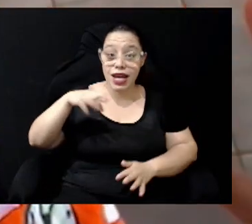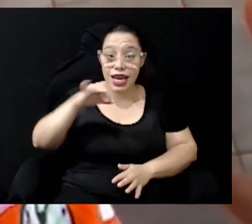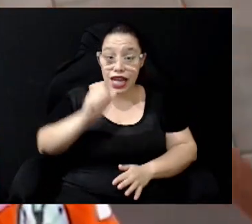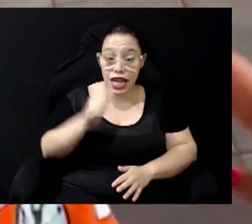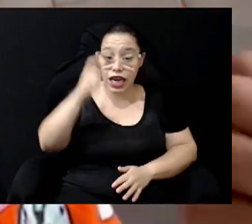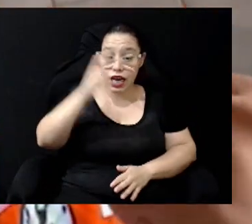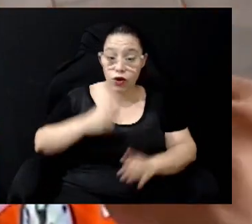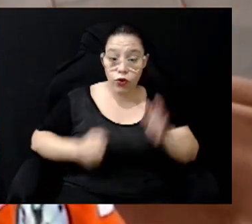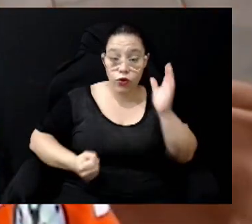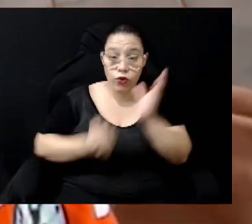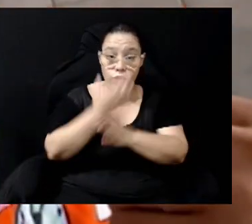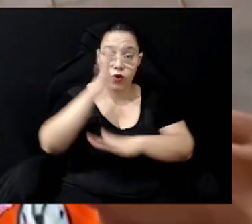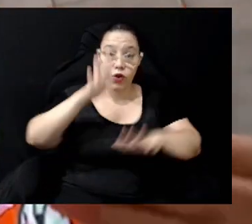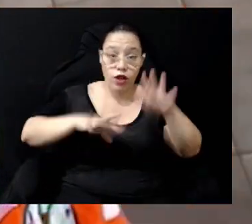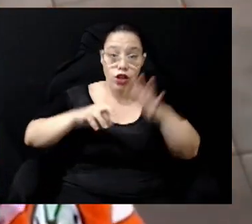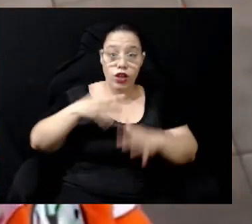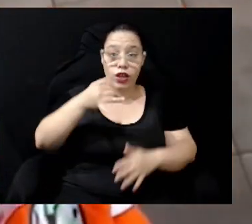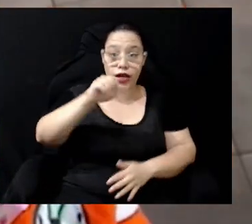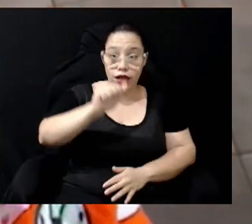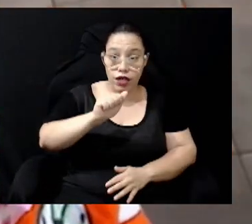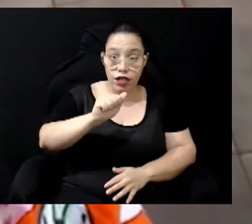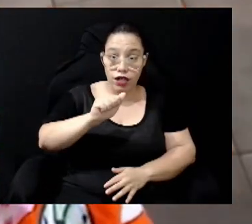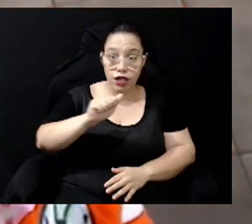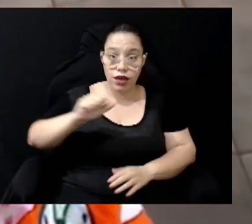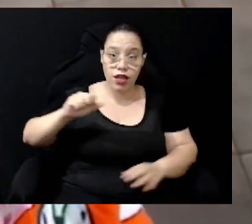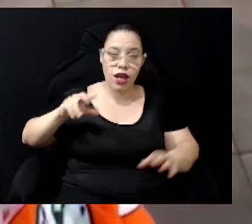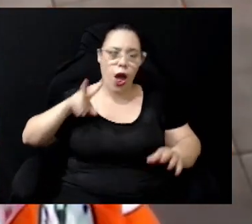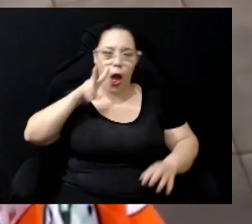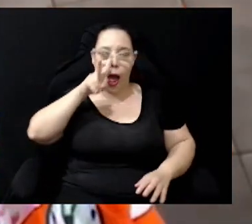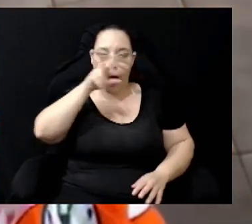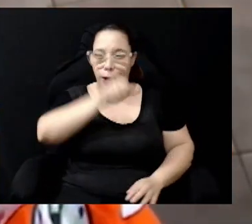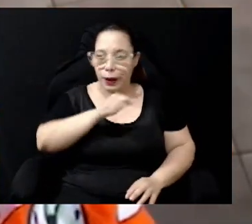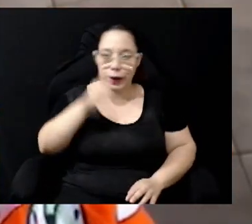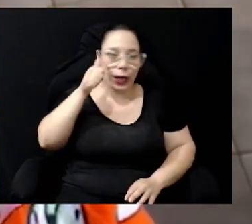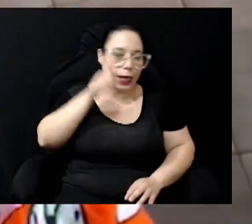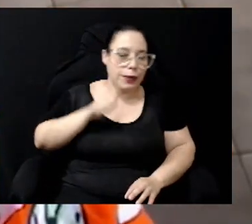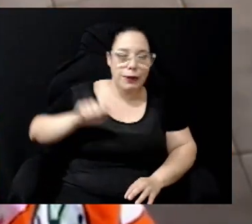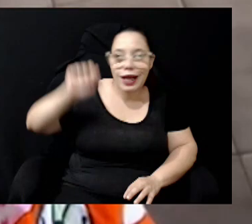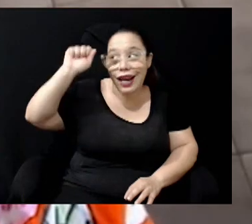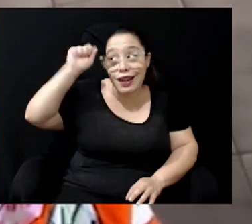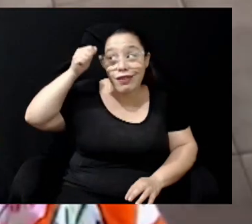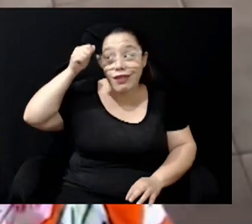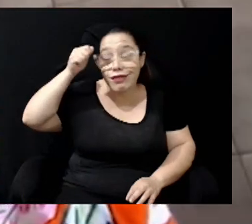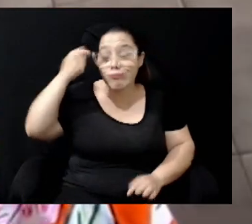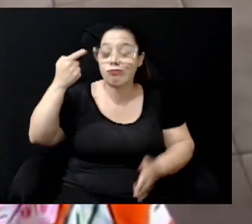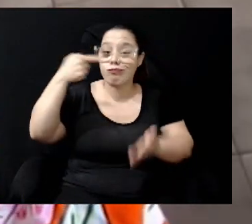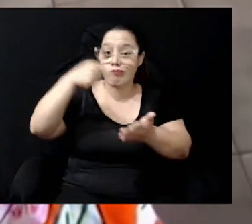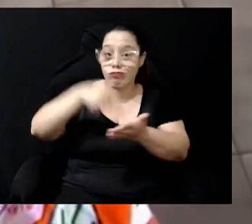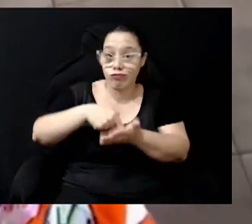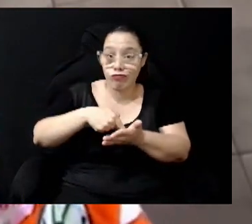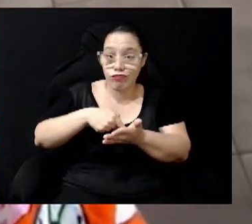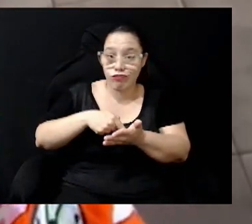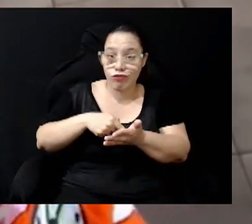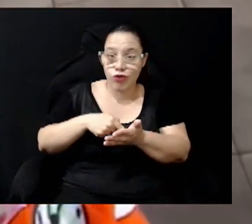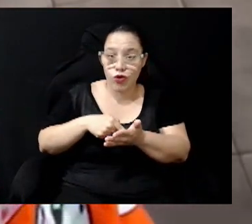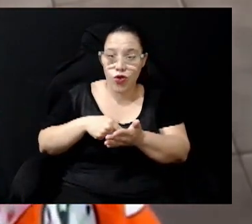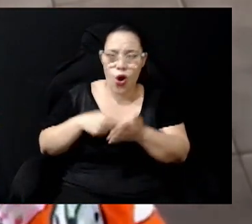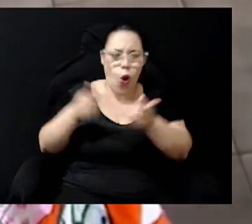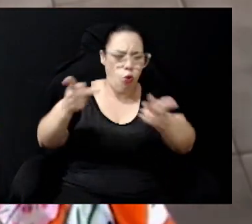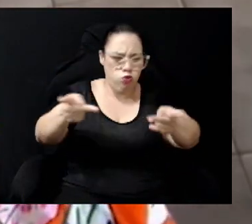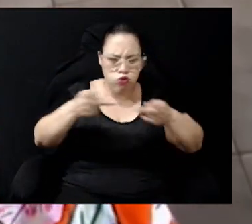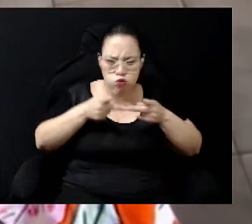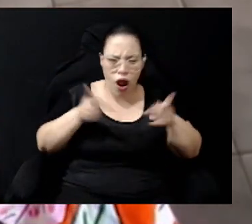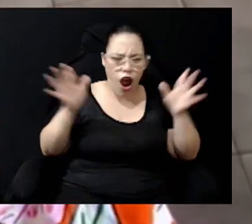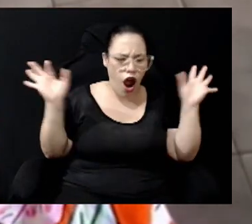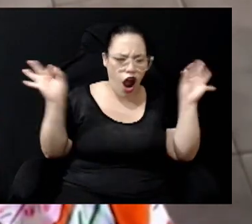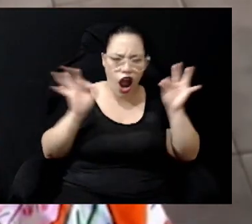Movimento Rosalina, um movimento que fortalece as mulheres negras. E estou aqui para fazer um mega super convite para vocês. No